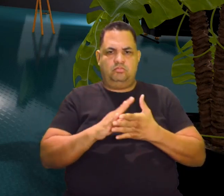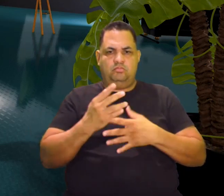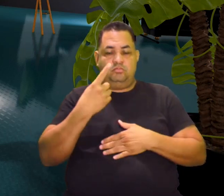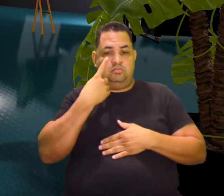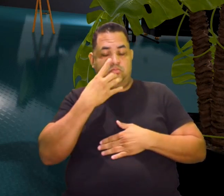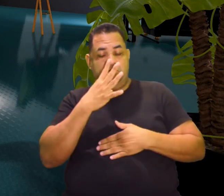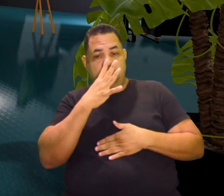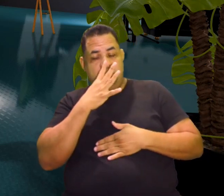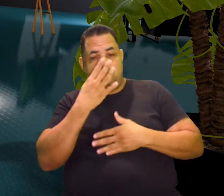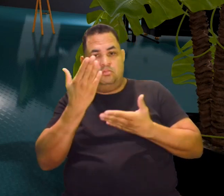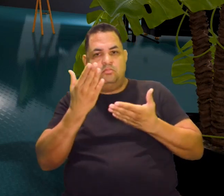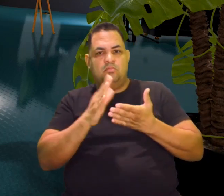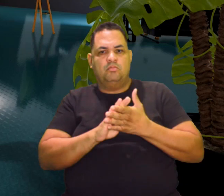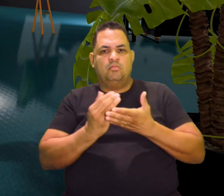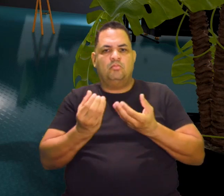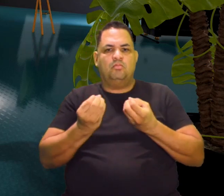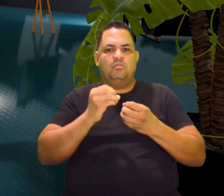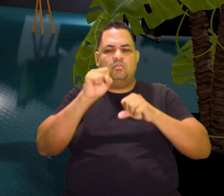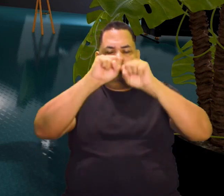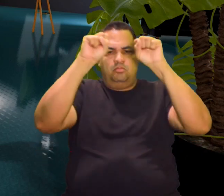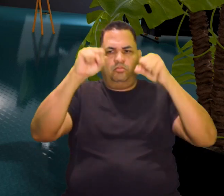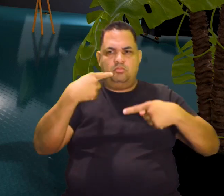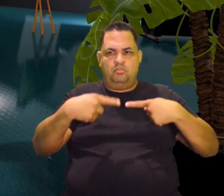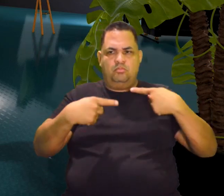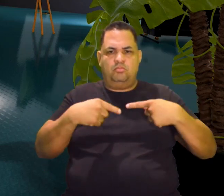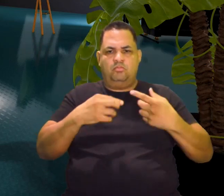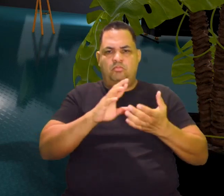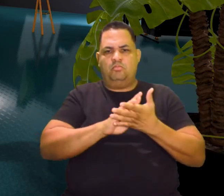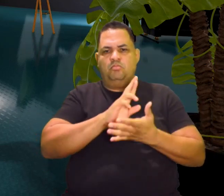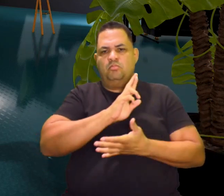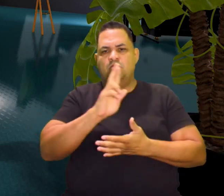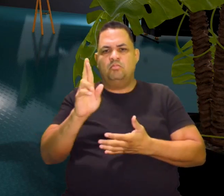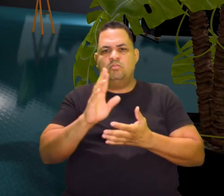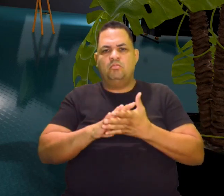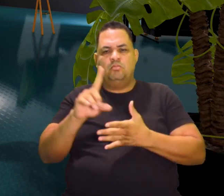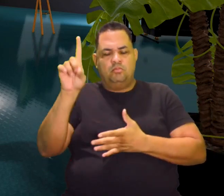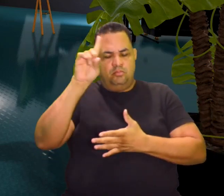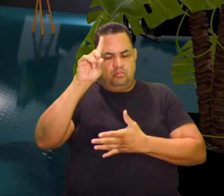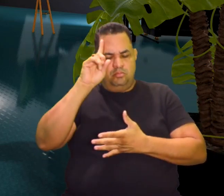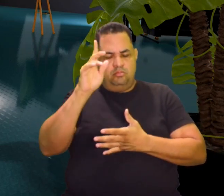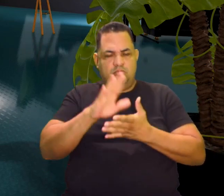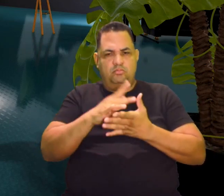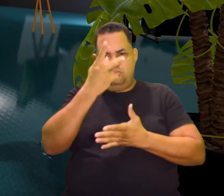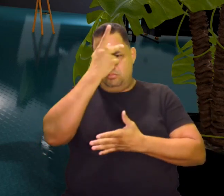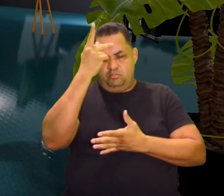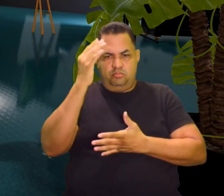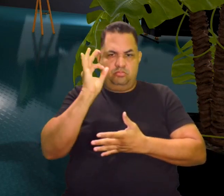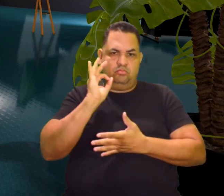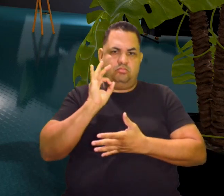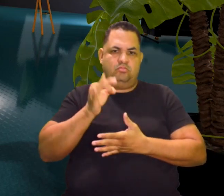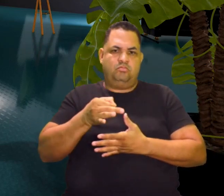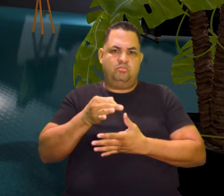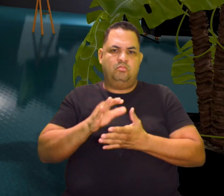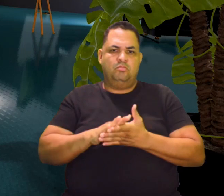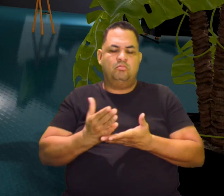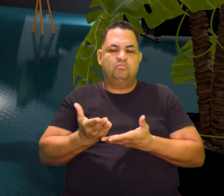apreciar aí como era o sistema político, religioso, cotidiano dessas pessoas, certo? Então, espero